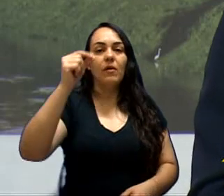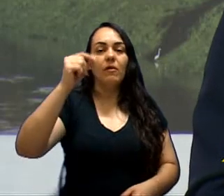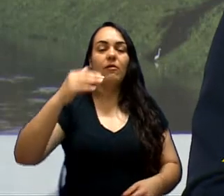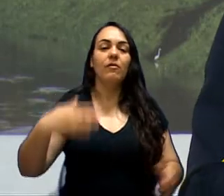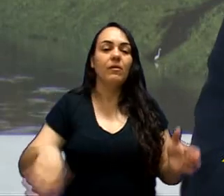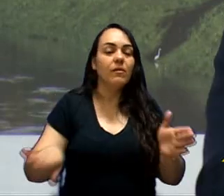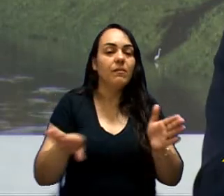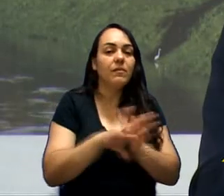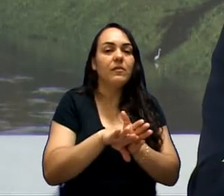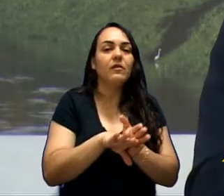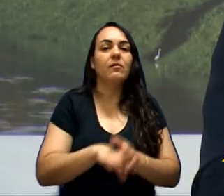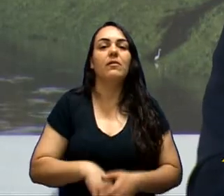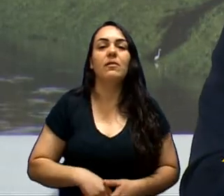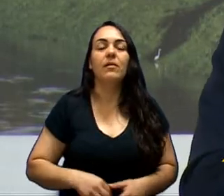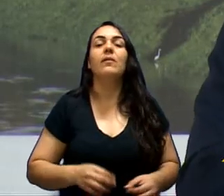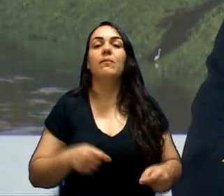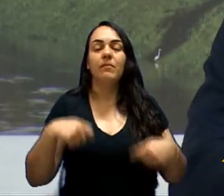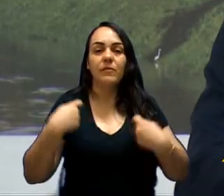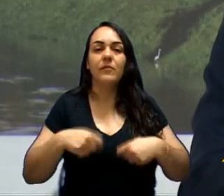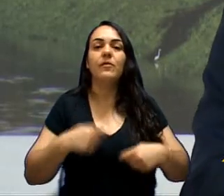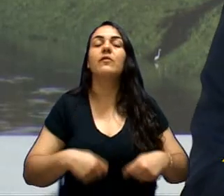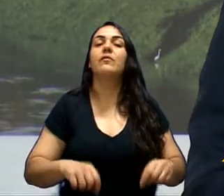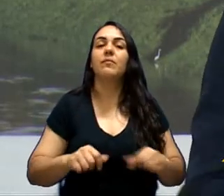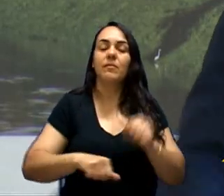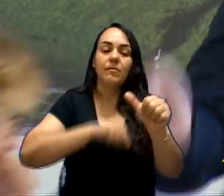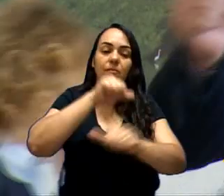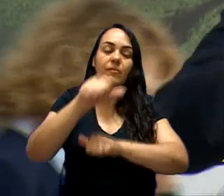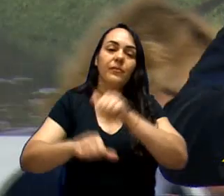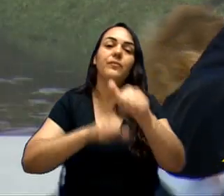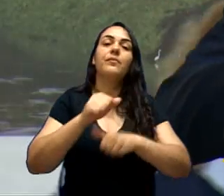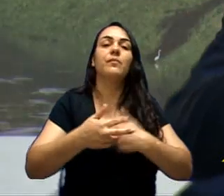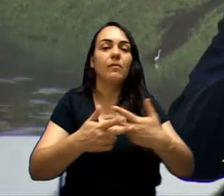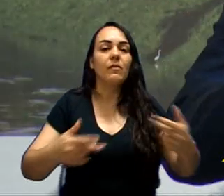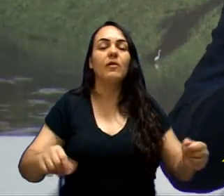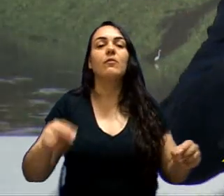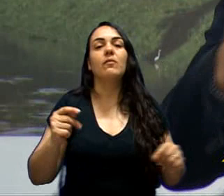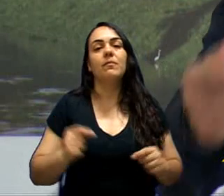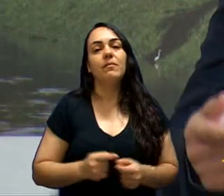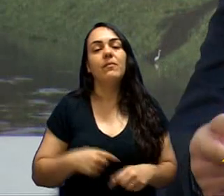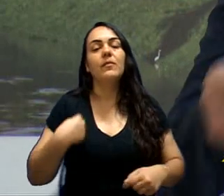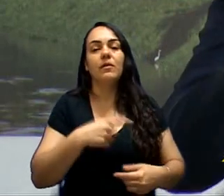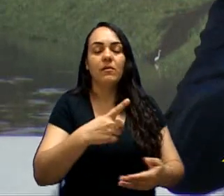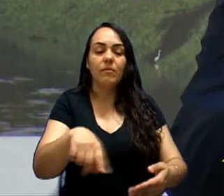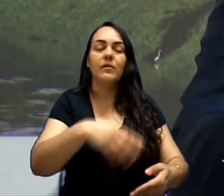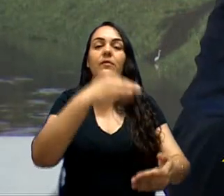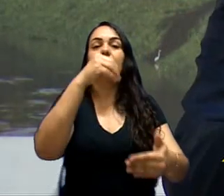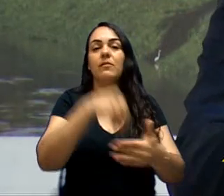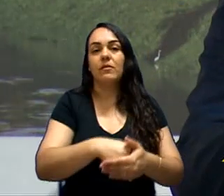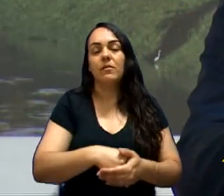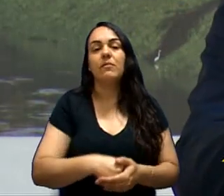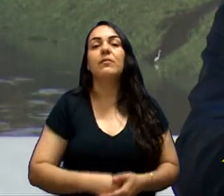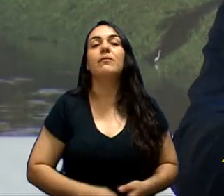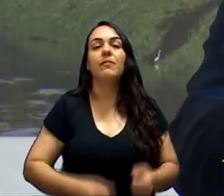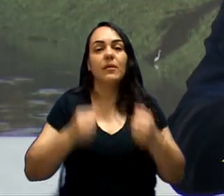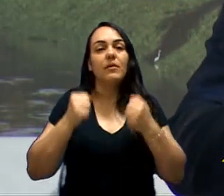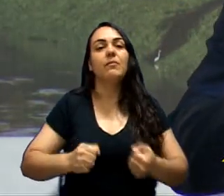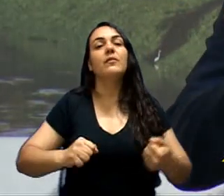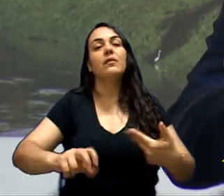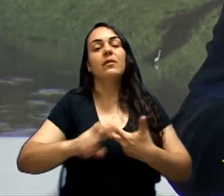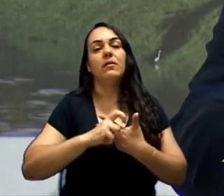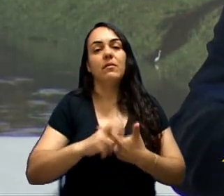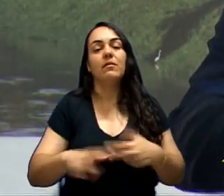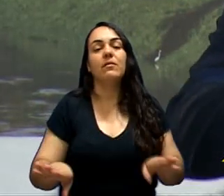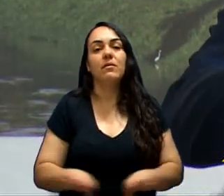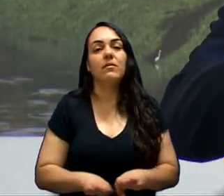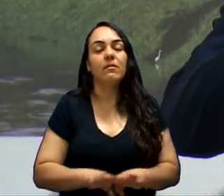das emendas impositivas. Pode-se fazer outras emendas modificativas, que essas sim podem ser vetadas pelo Executivo posteriormente, tá bom? Mas tem